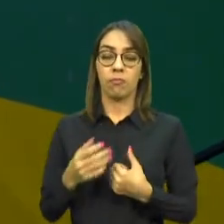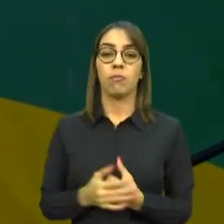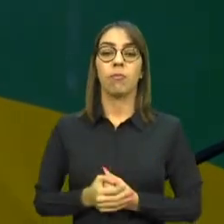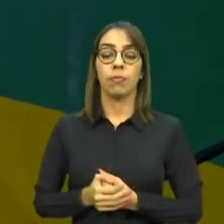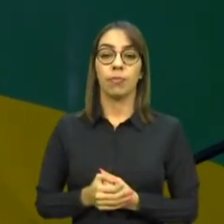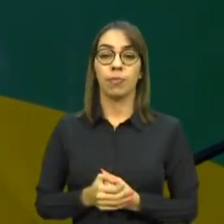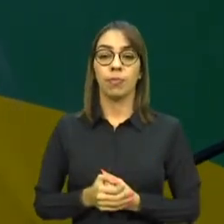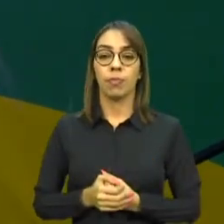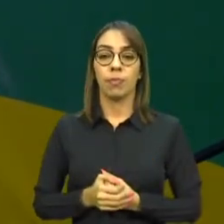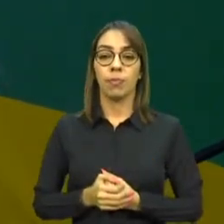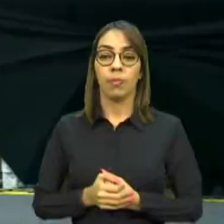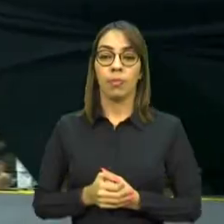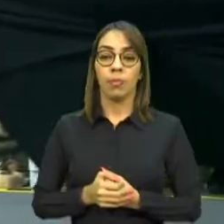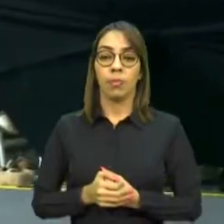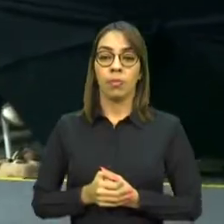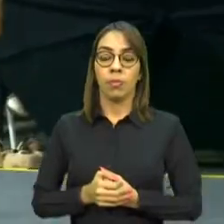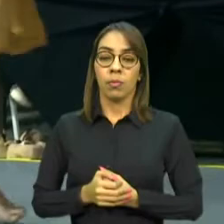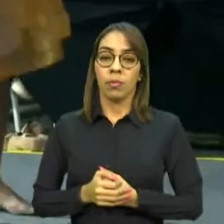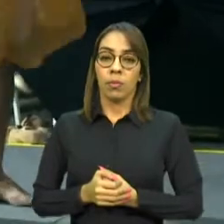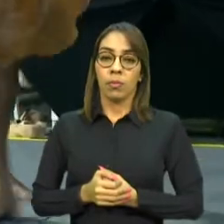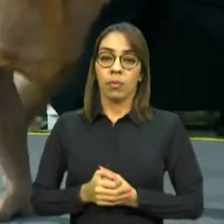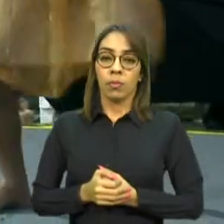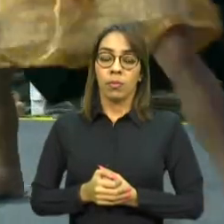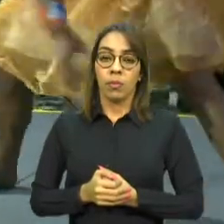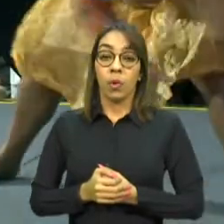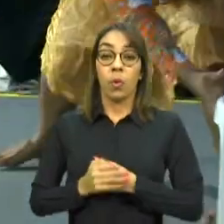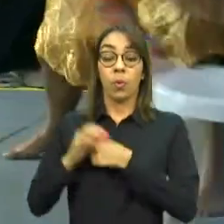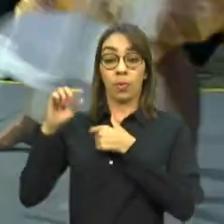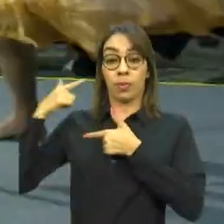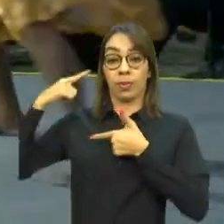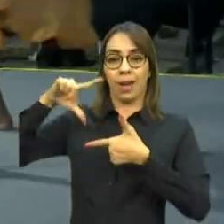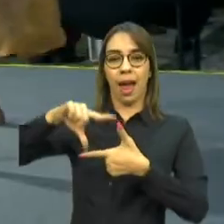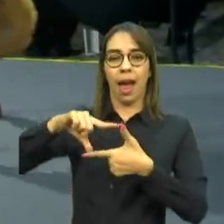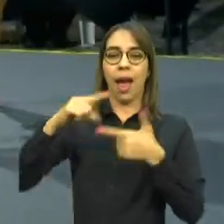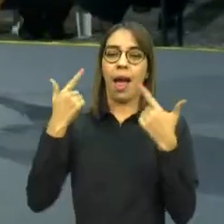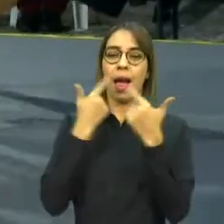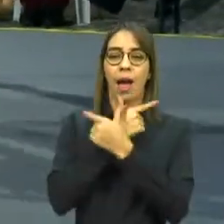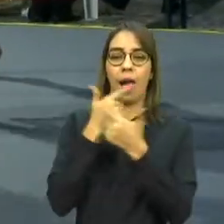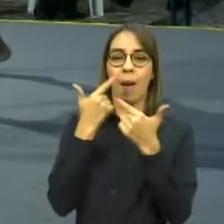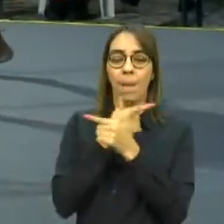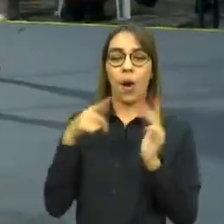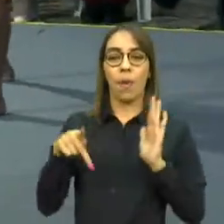assim. O tradicional humor cearense